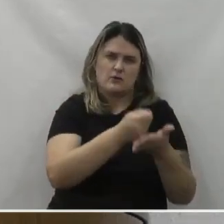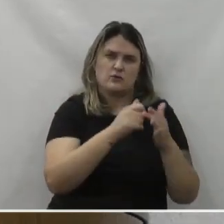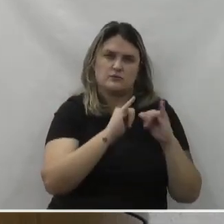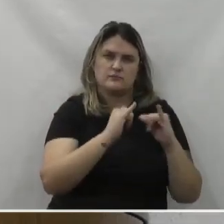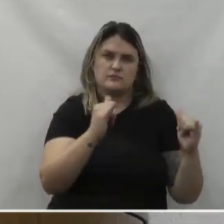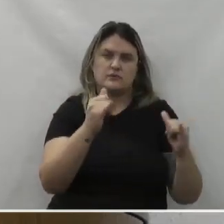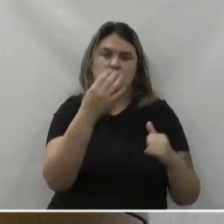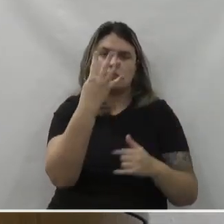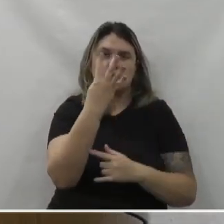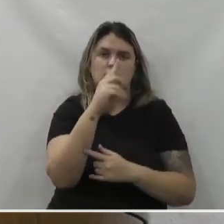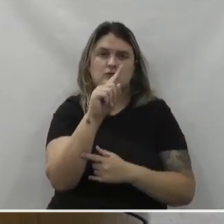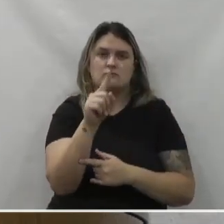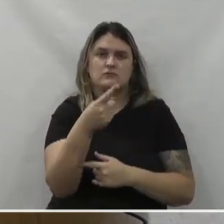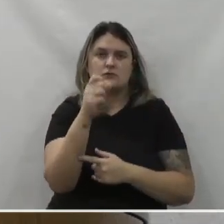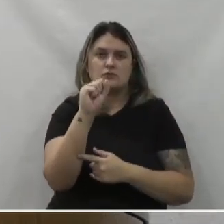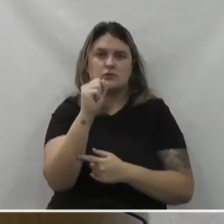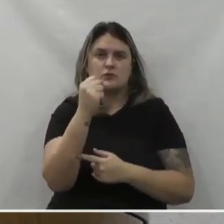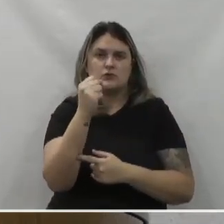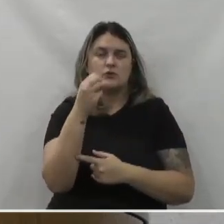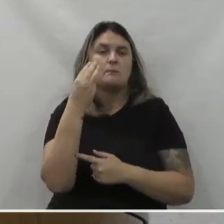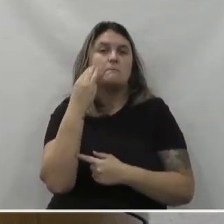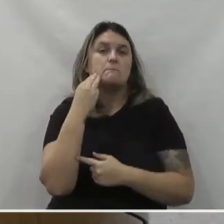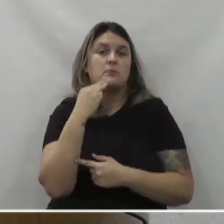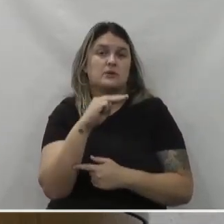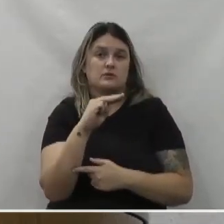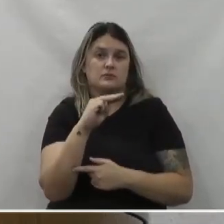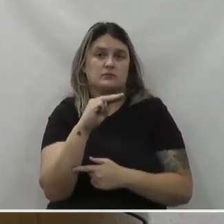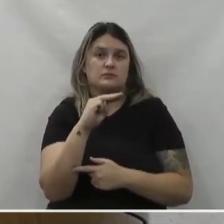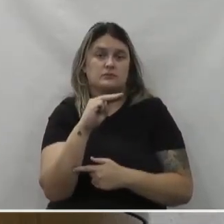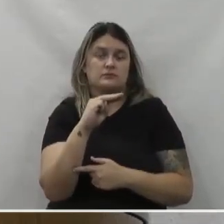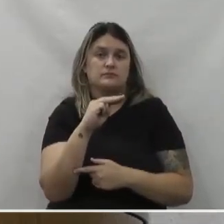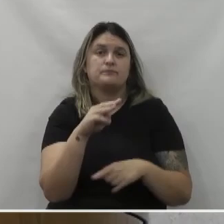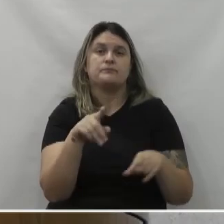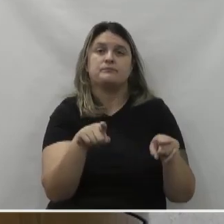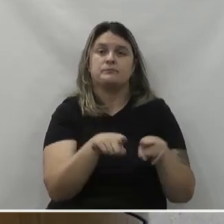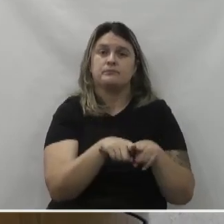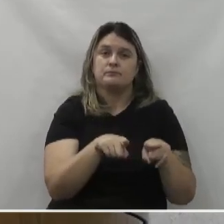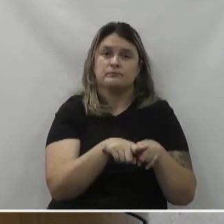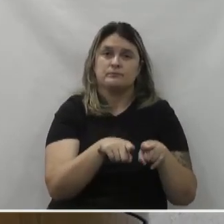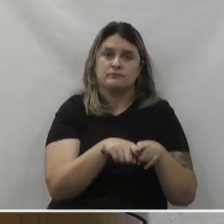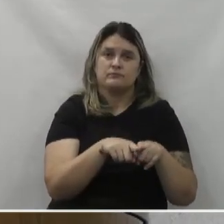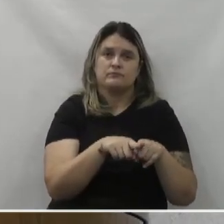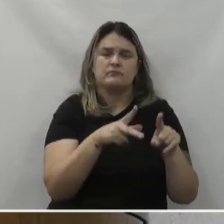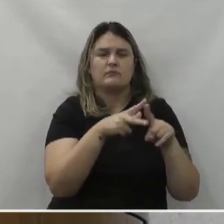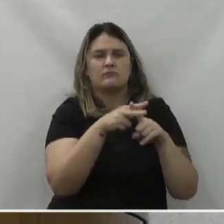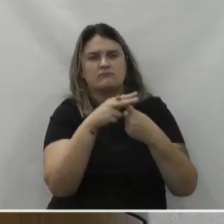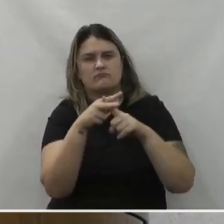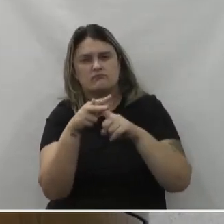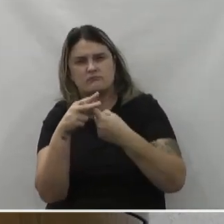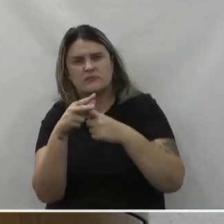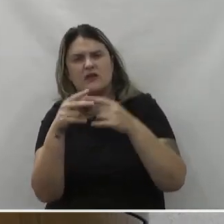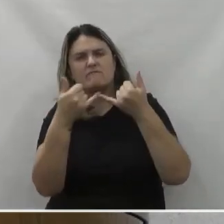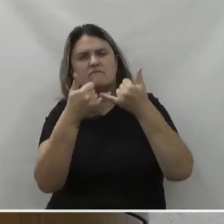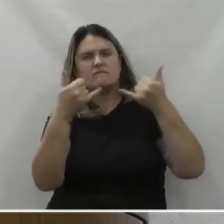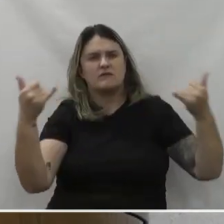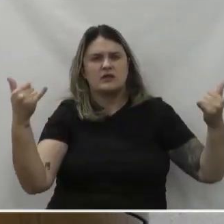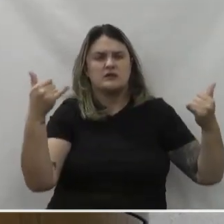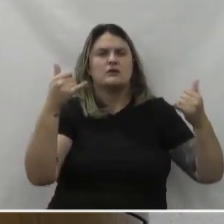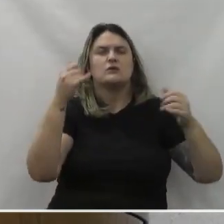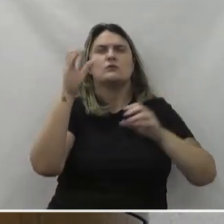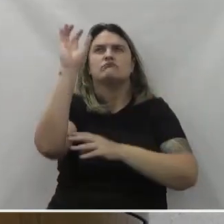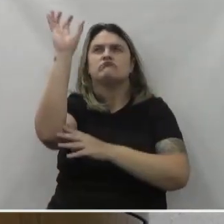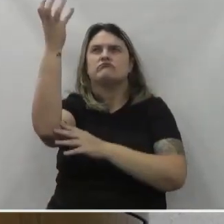elétrica 4,8 milhões. E também a manutenção aí,